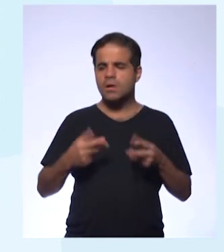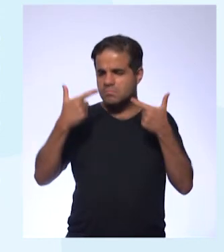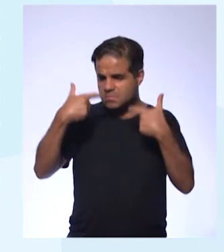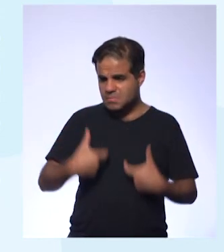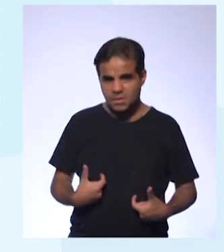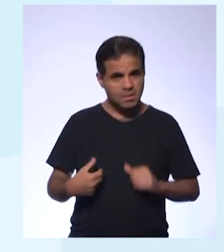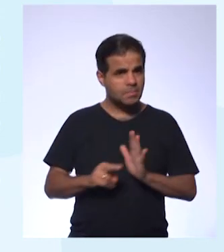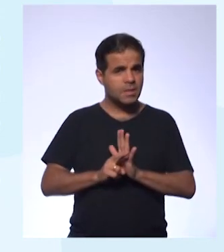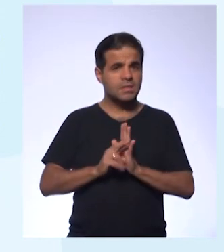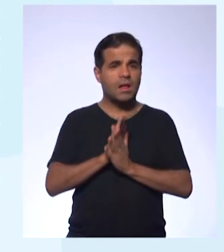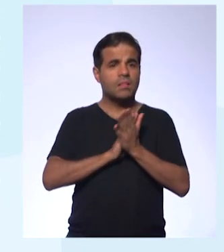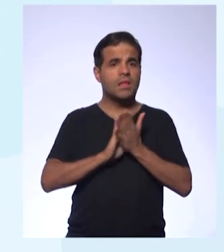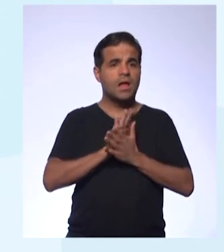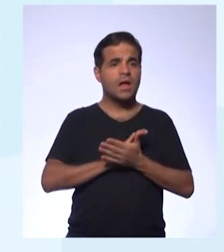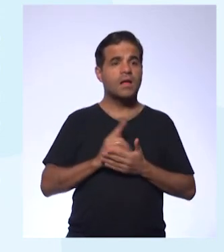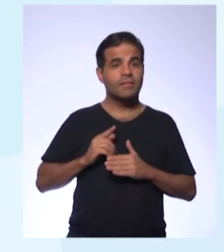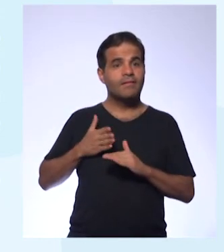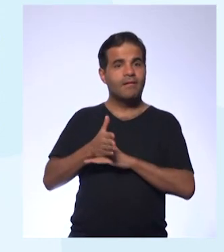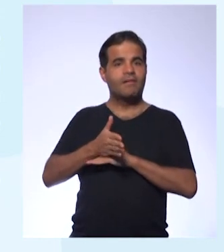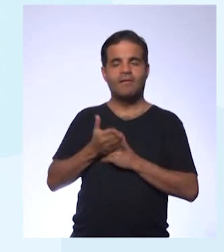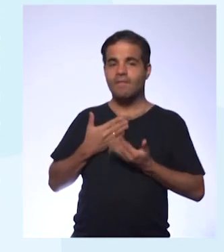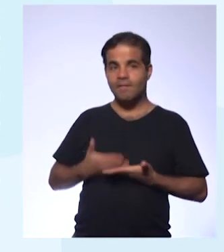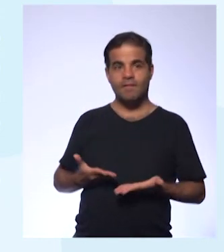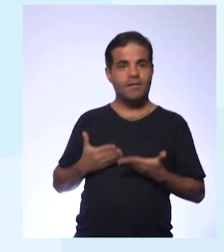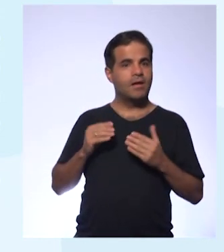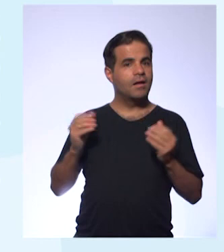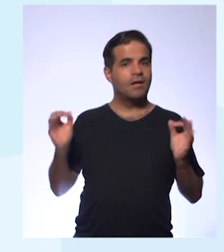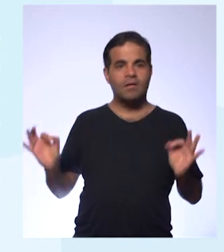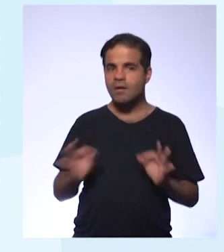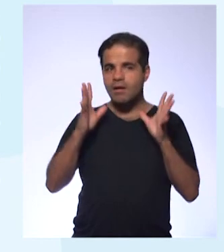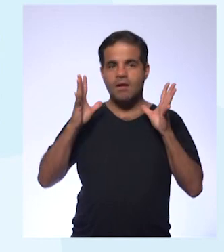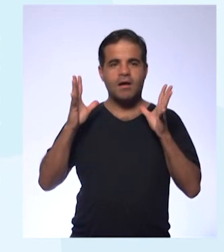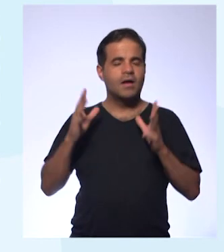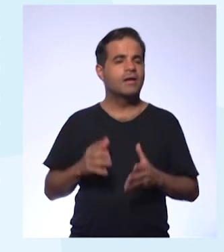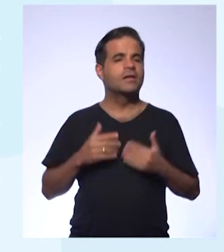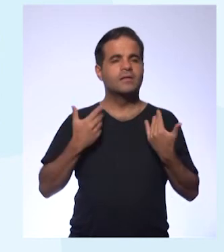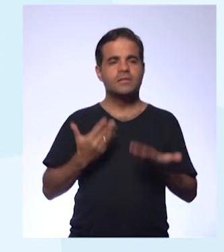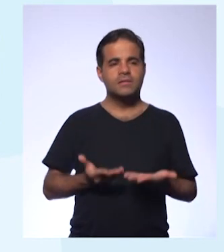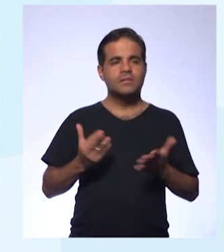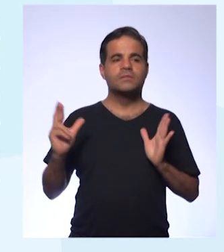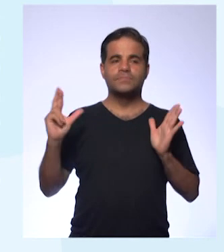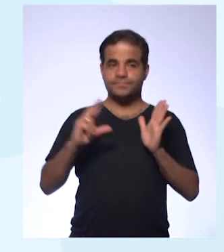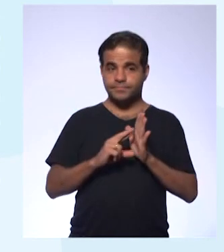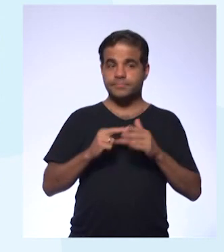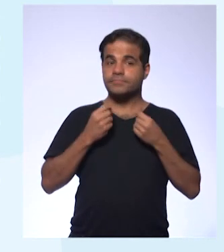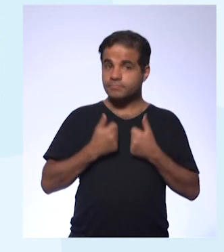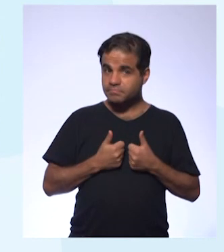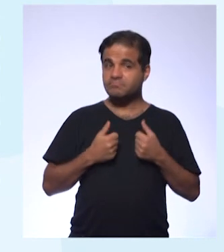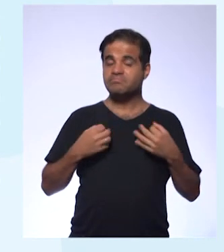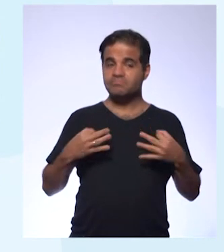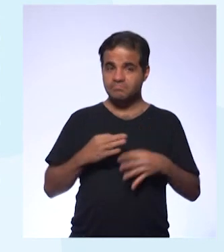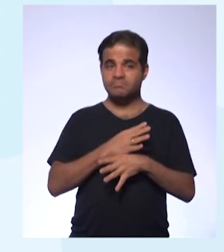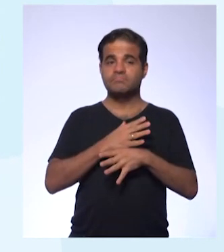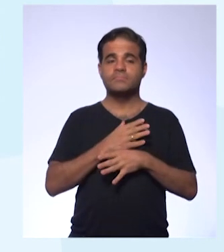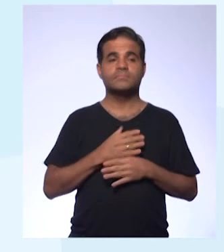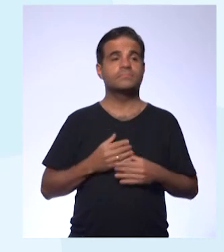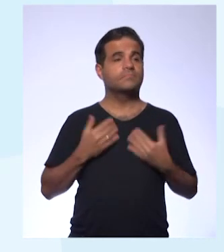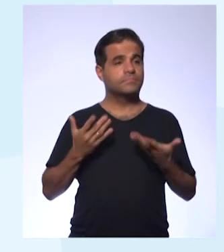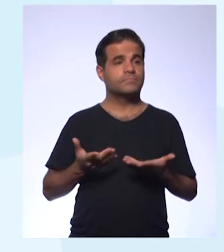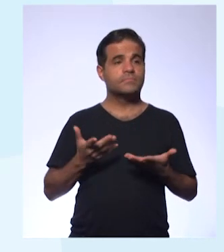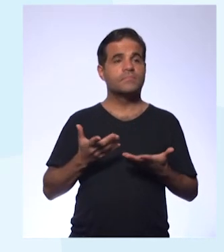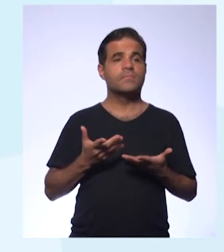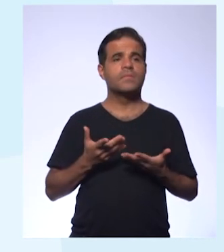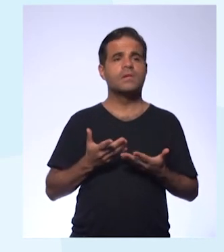em nada e, de repente, tem acesso a uma superprodução dessas, com uma representação muito bem feita.